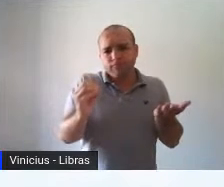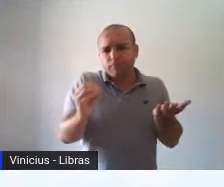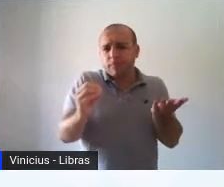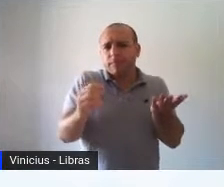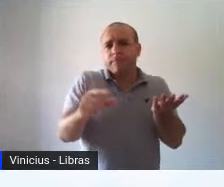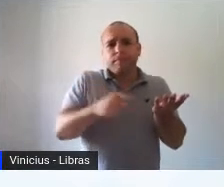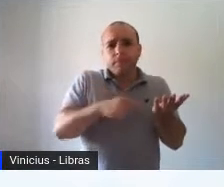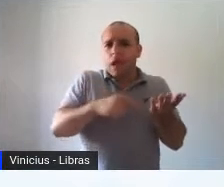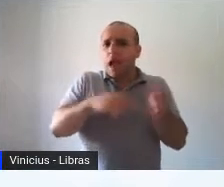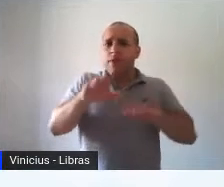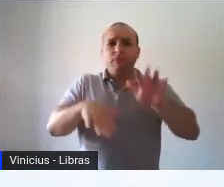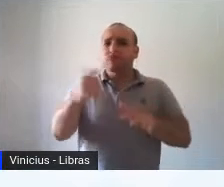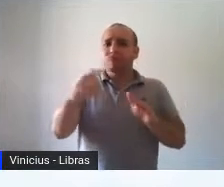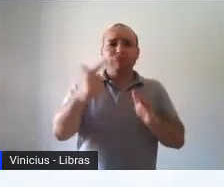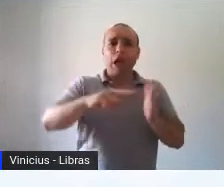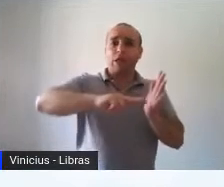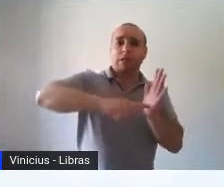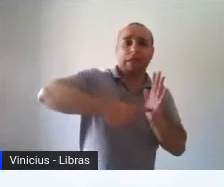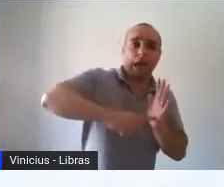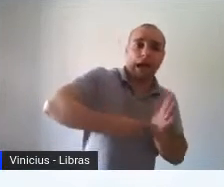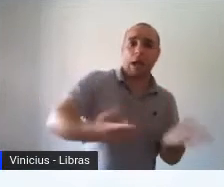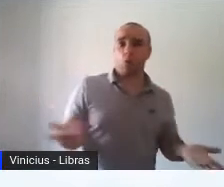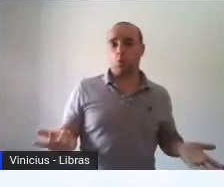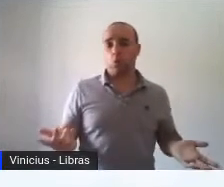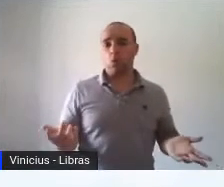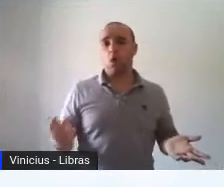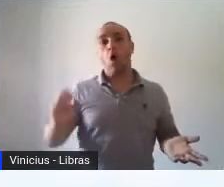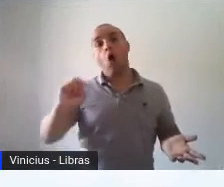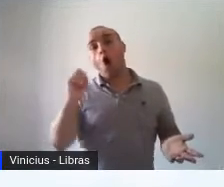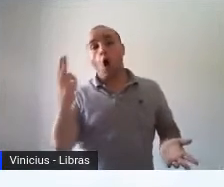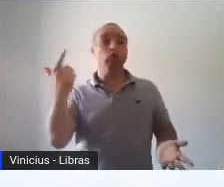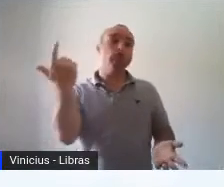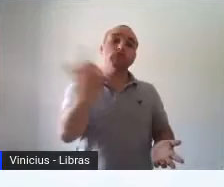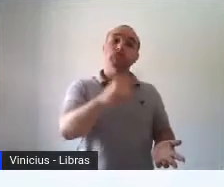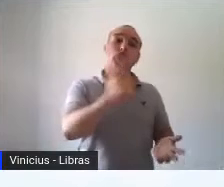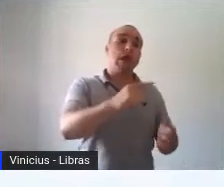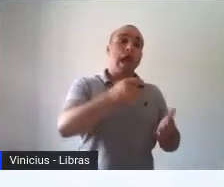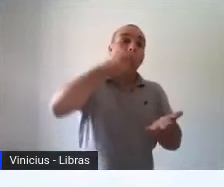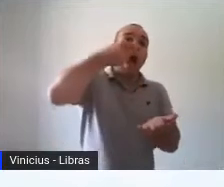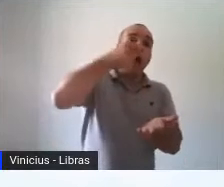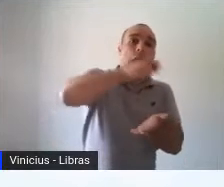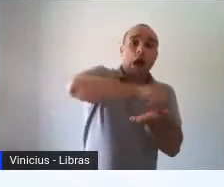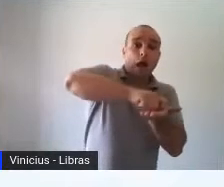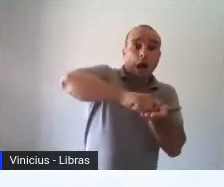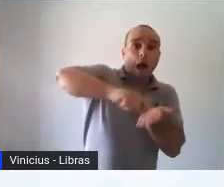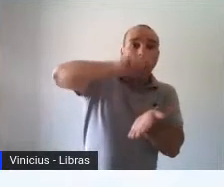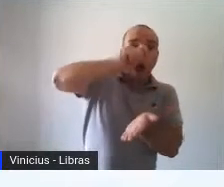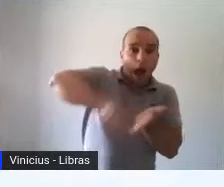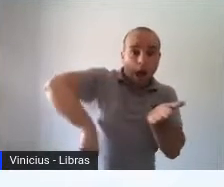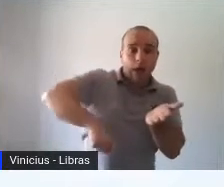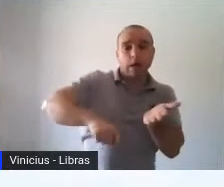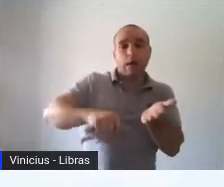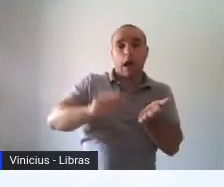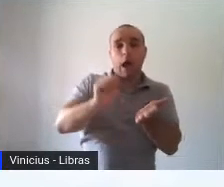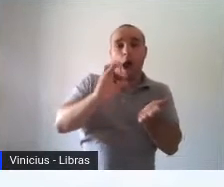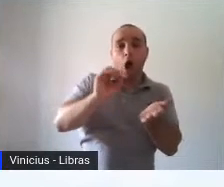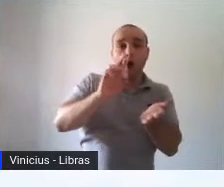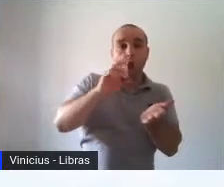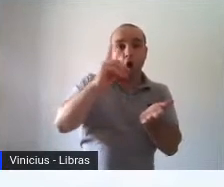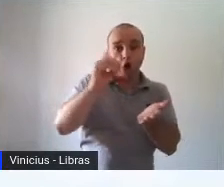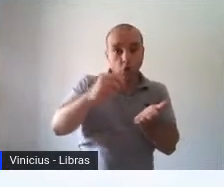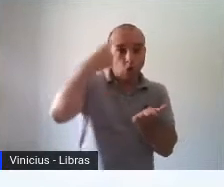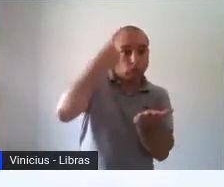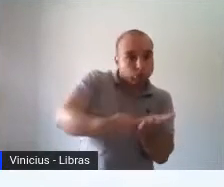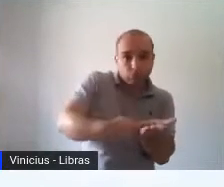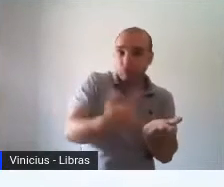categorias que não têm um sindicato, ou que têm sindicato, mas não têm um acordo ou uma convenção coletiva, é obrigatório cumprir o